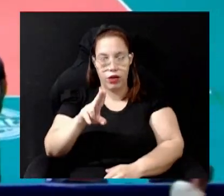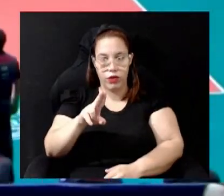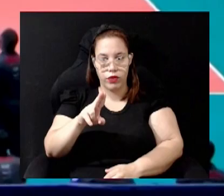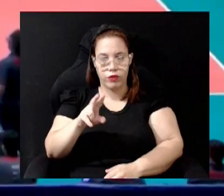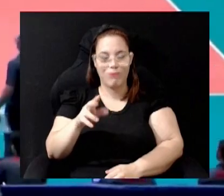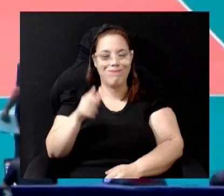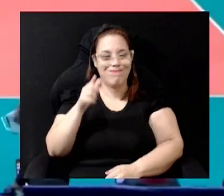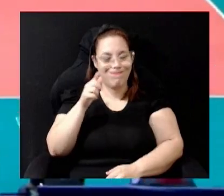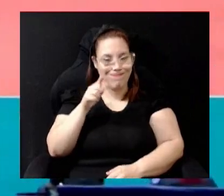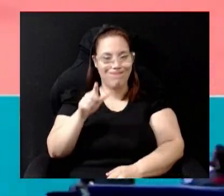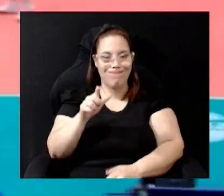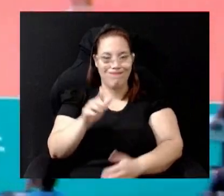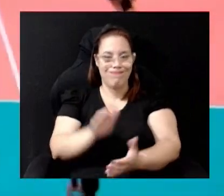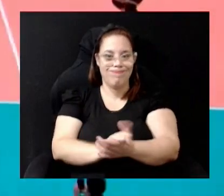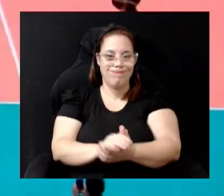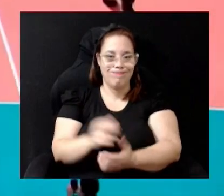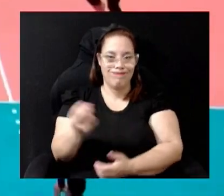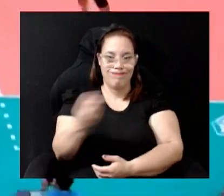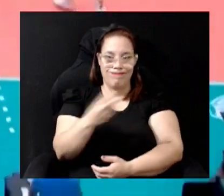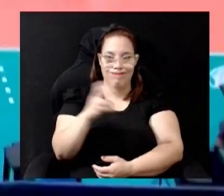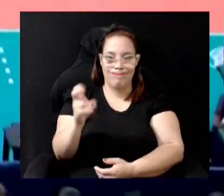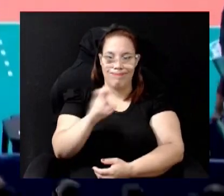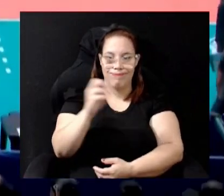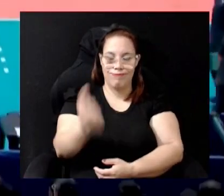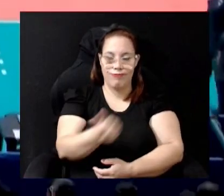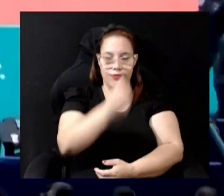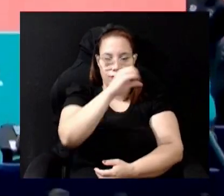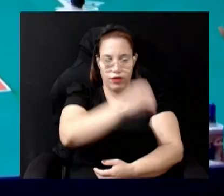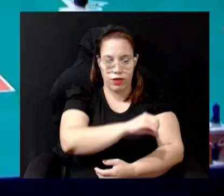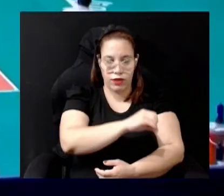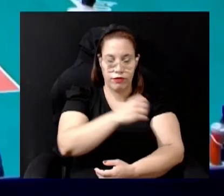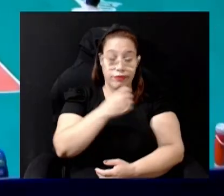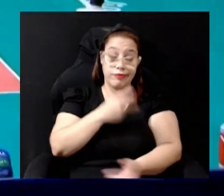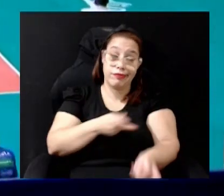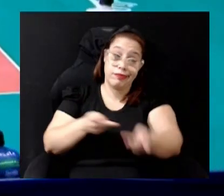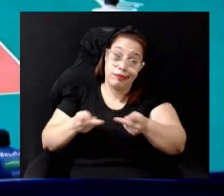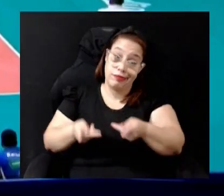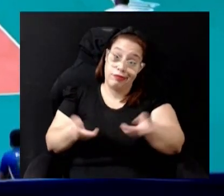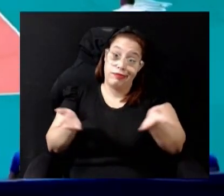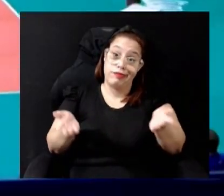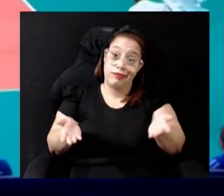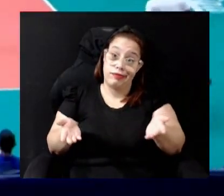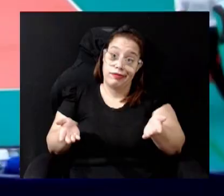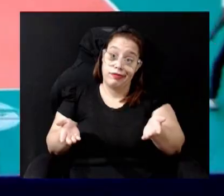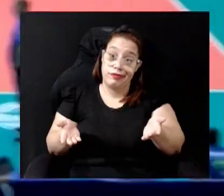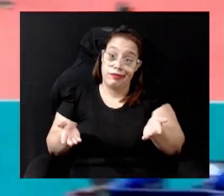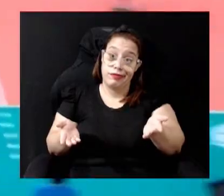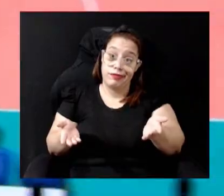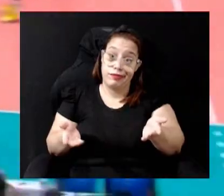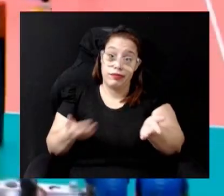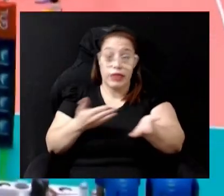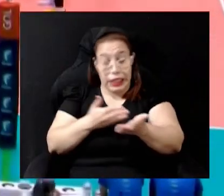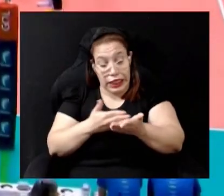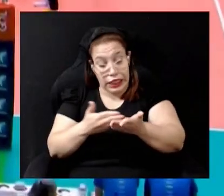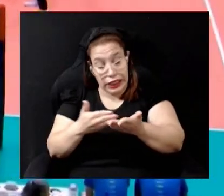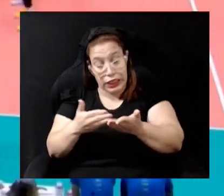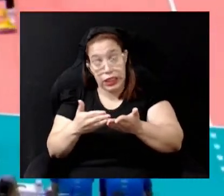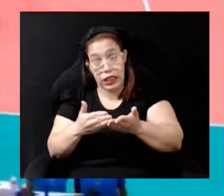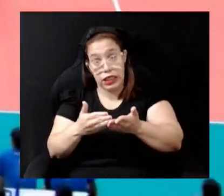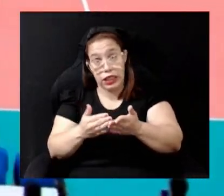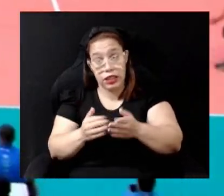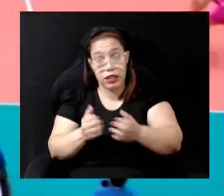E 25-19 para os visitantes. A partir daí, com o apoio dos torcedores